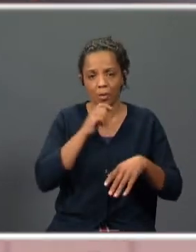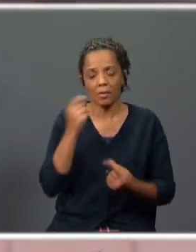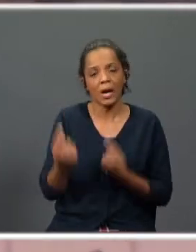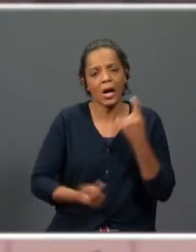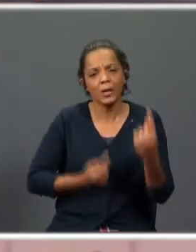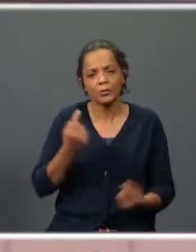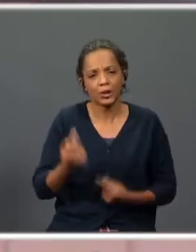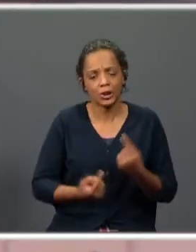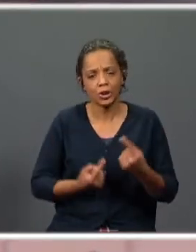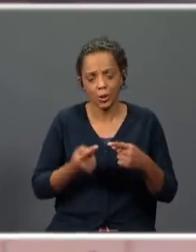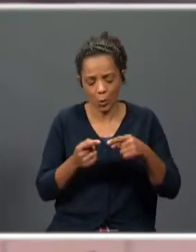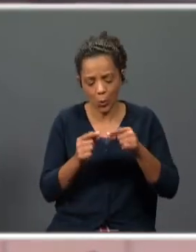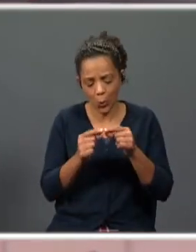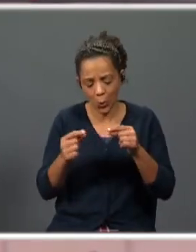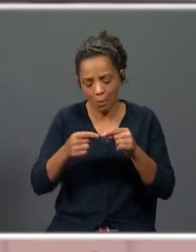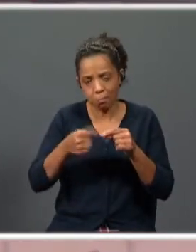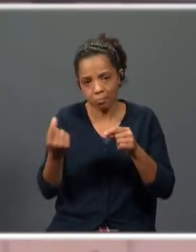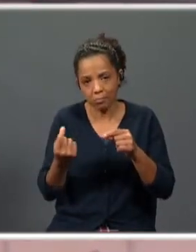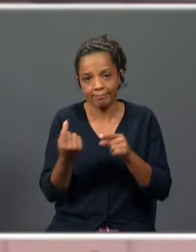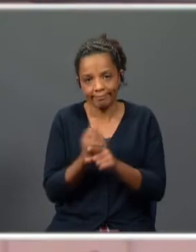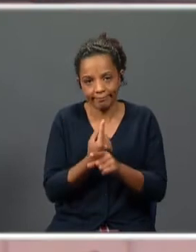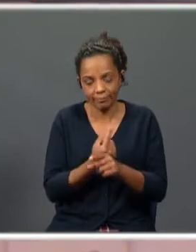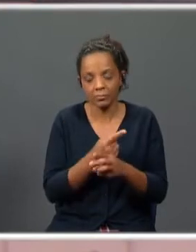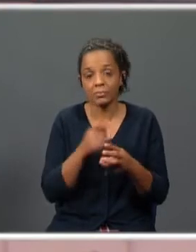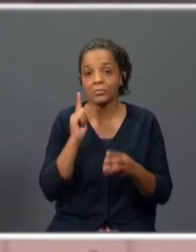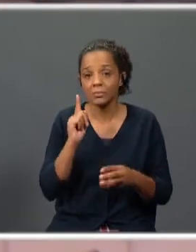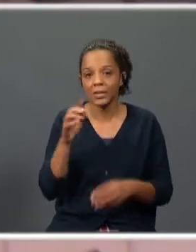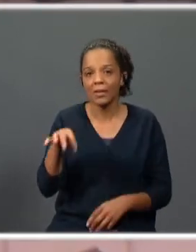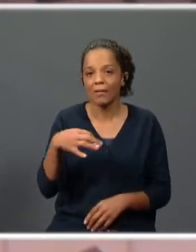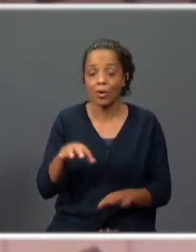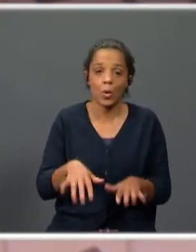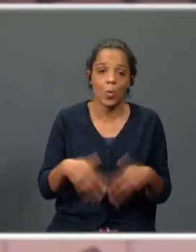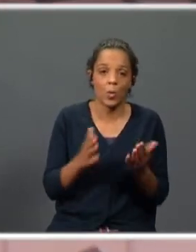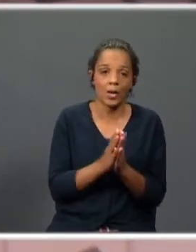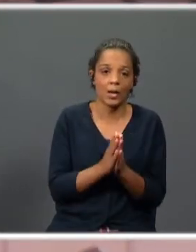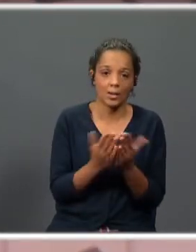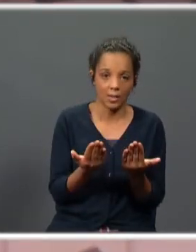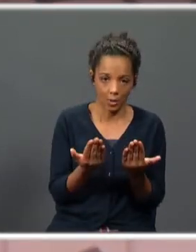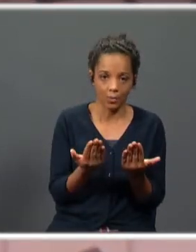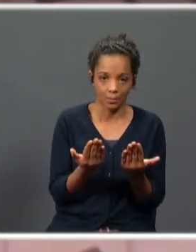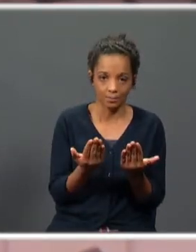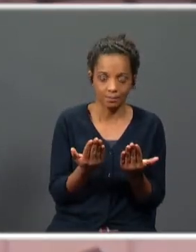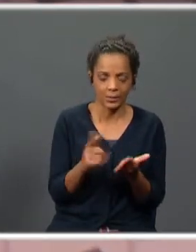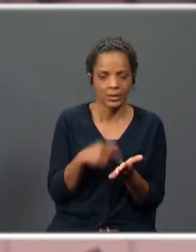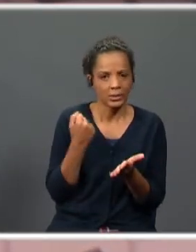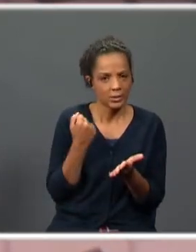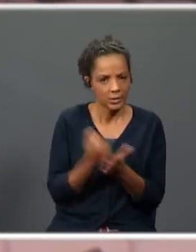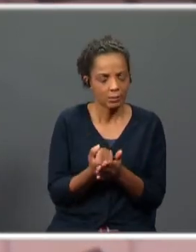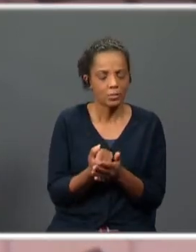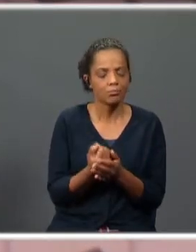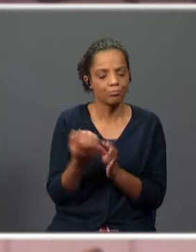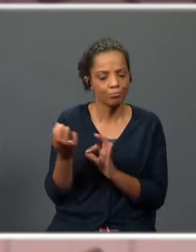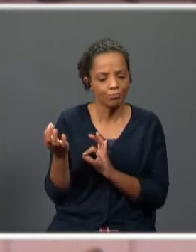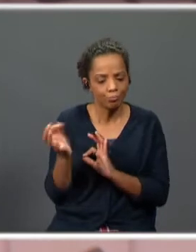vezes se gaste o bico ou ele parta, e a folha ou caderno, sempre devidamente arrumados